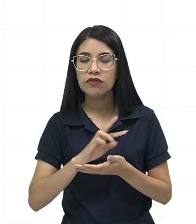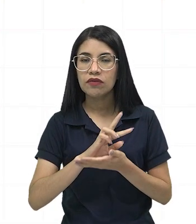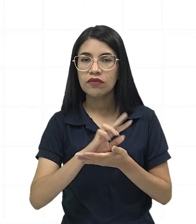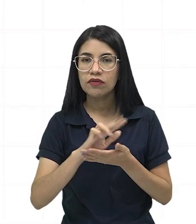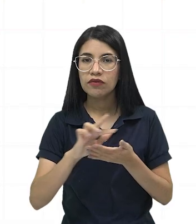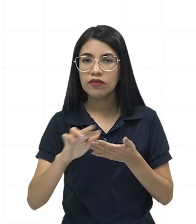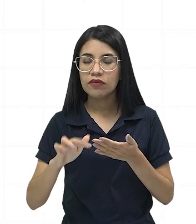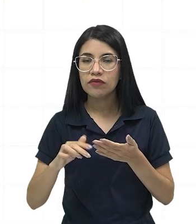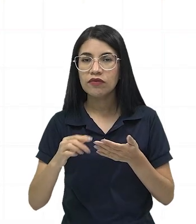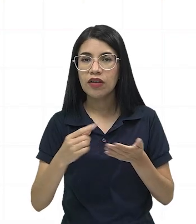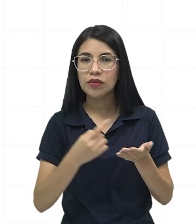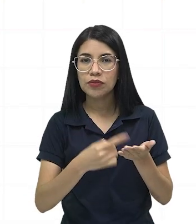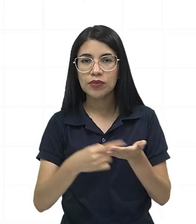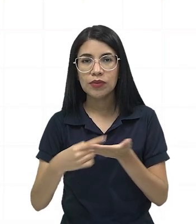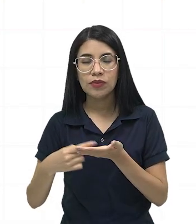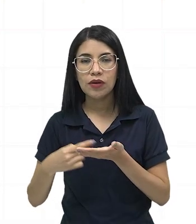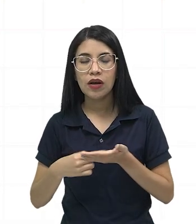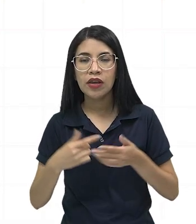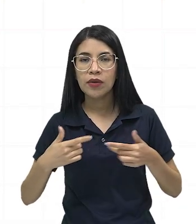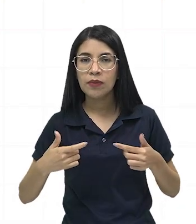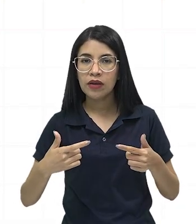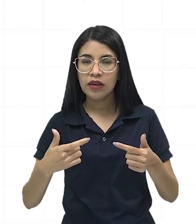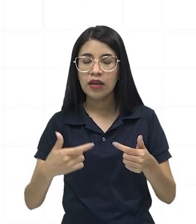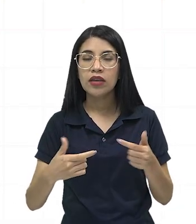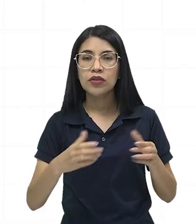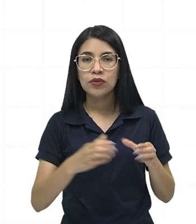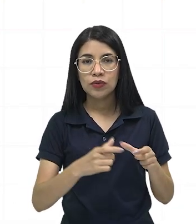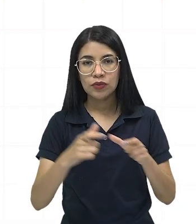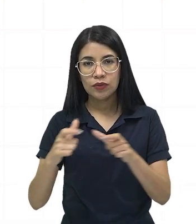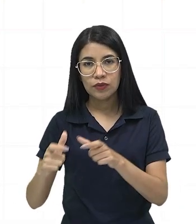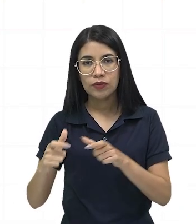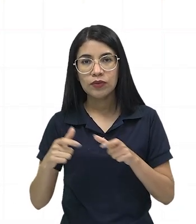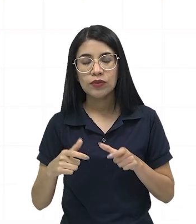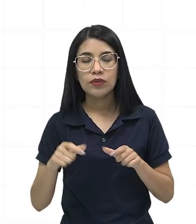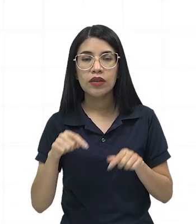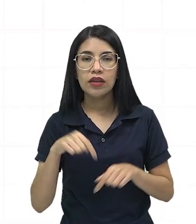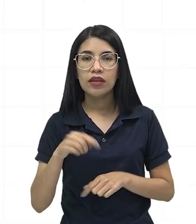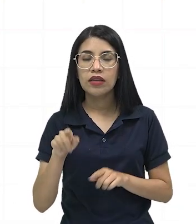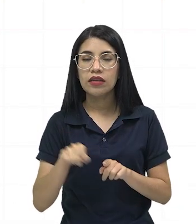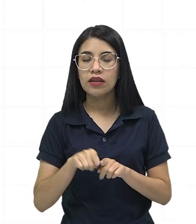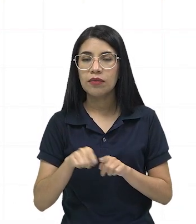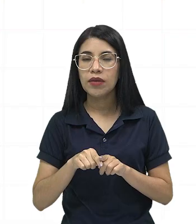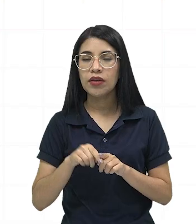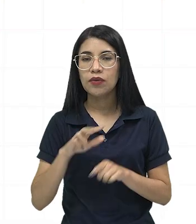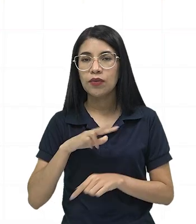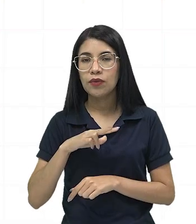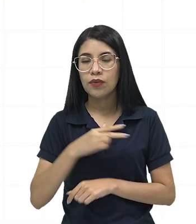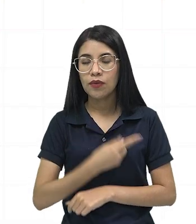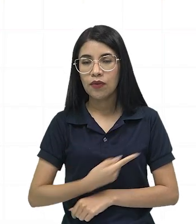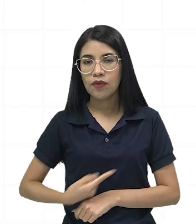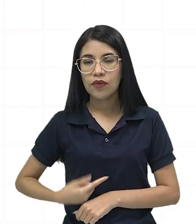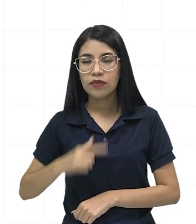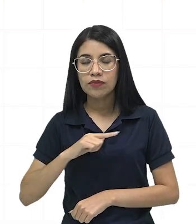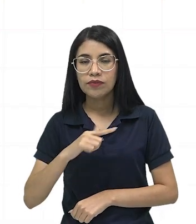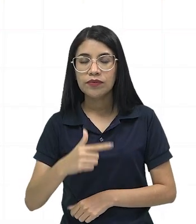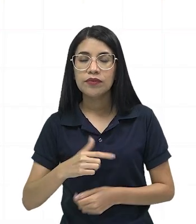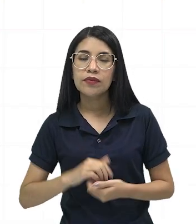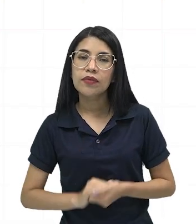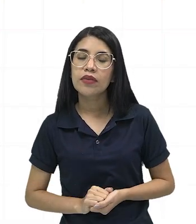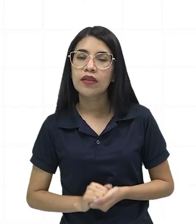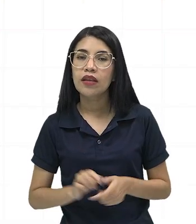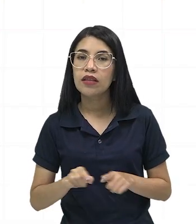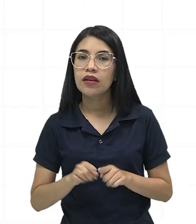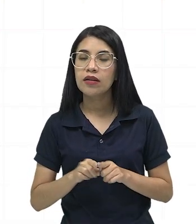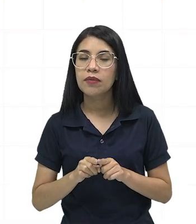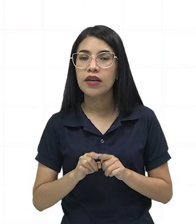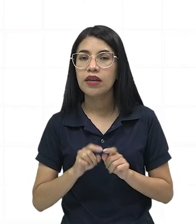de negociações e conflitos entre as elites locais e o governo português. Dessa forma, a emancipação política marcou o